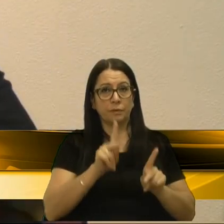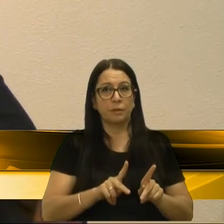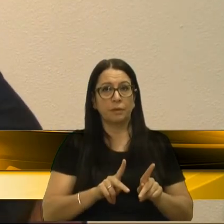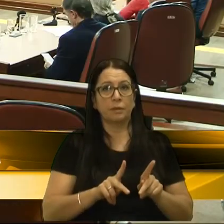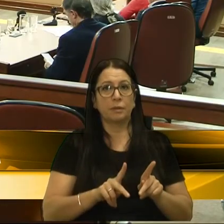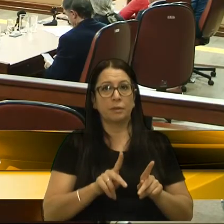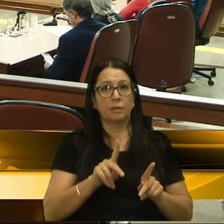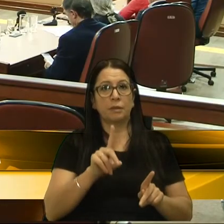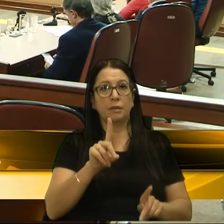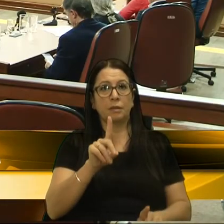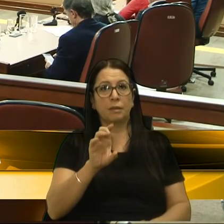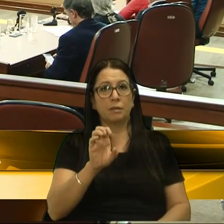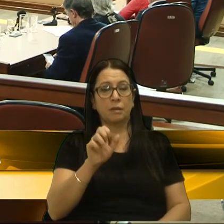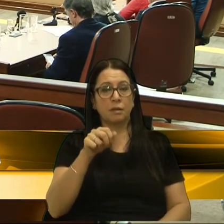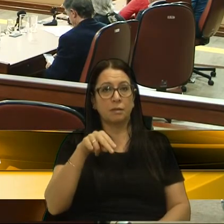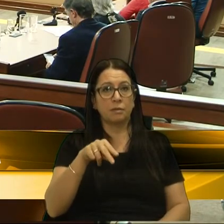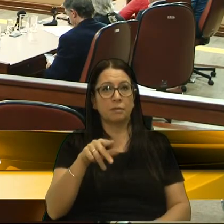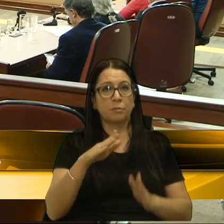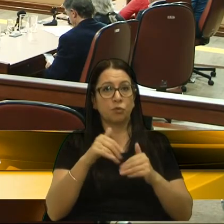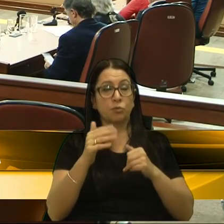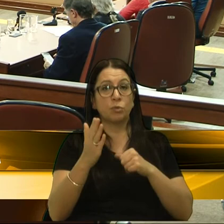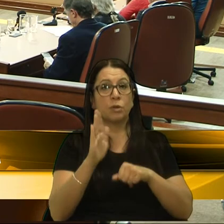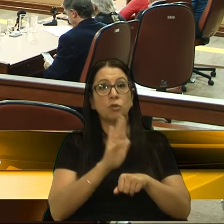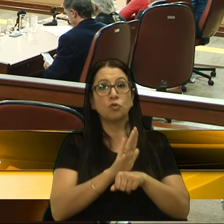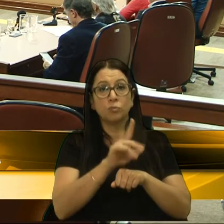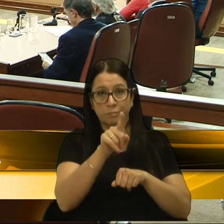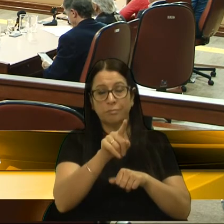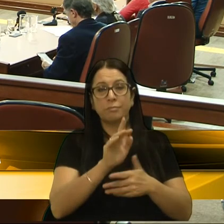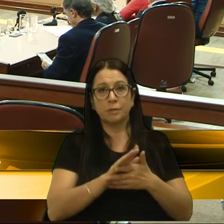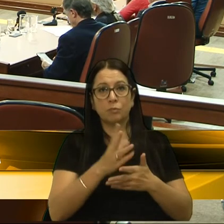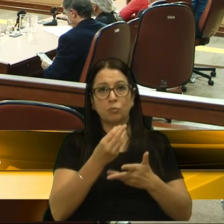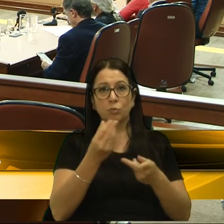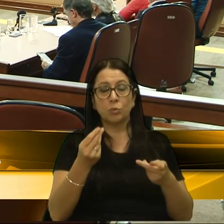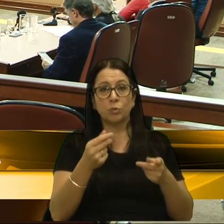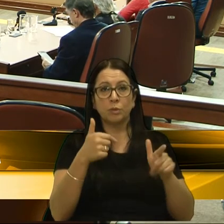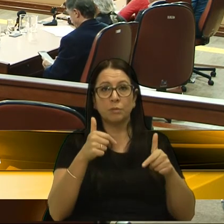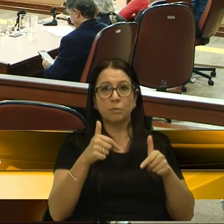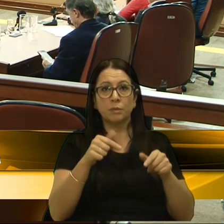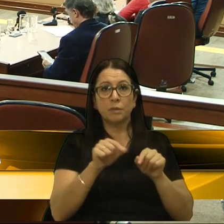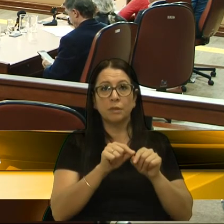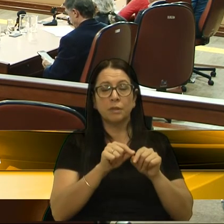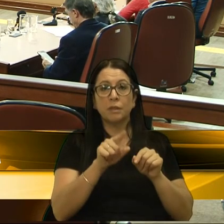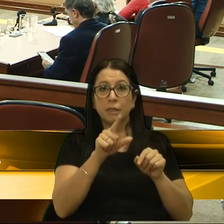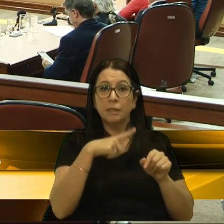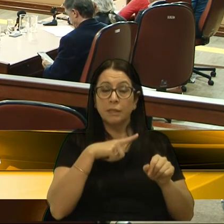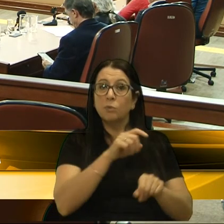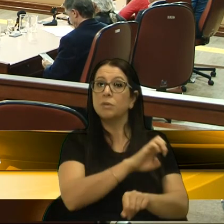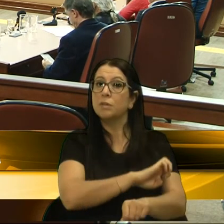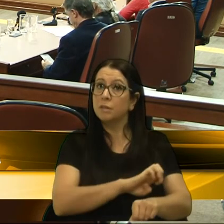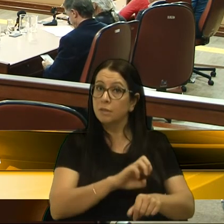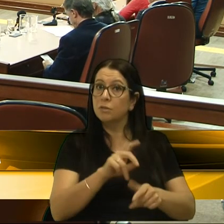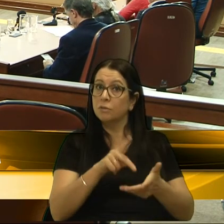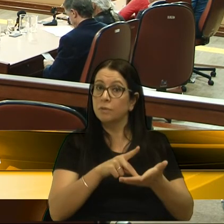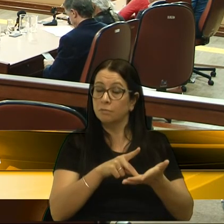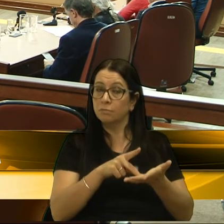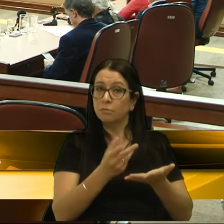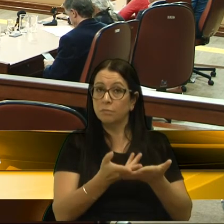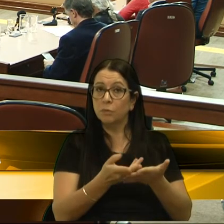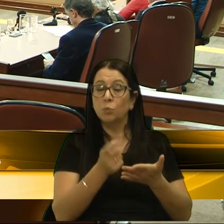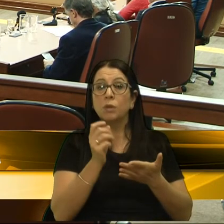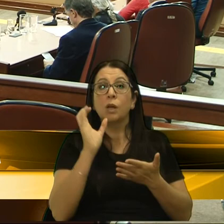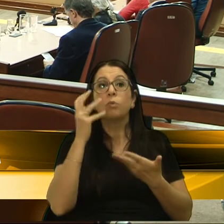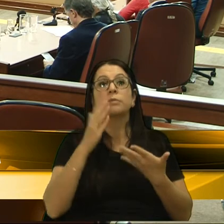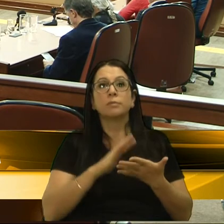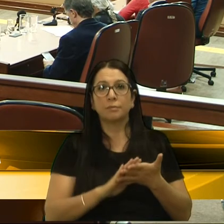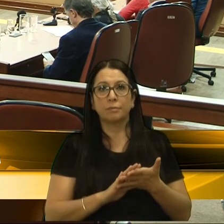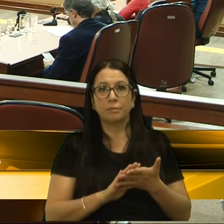DEAN me ligou pedindo ajuda nesse sentido, porque muitos serviços funcionam com esses estagiários mesmo, né? E o que, que